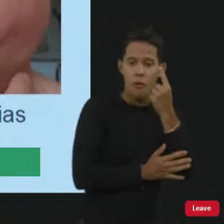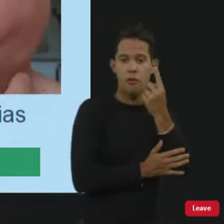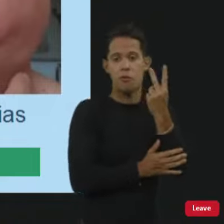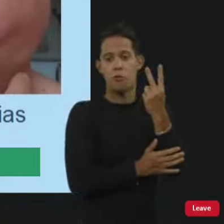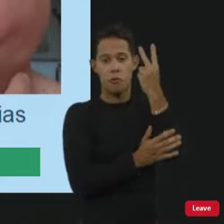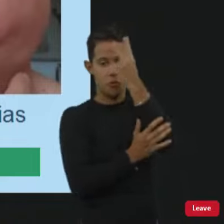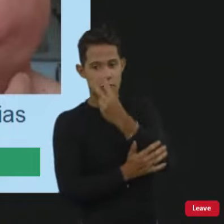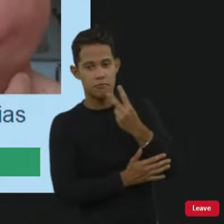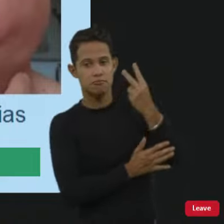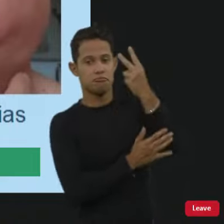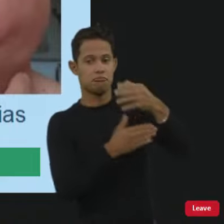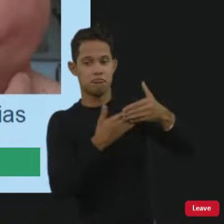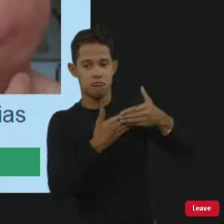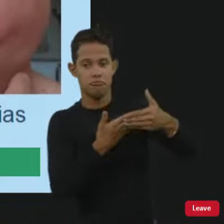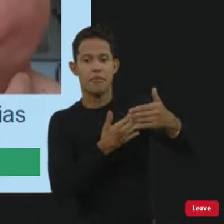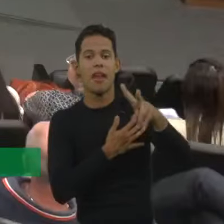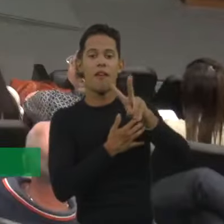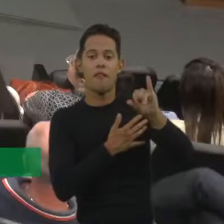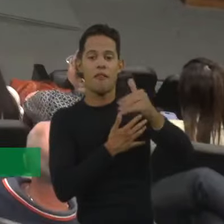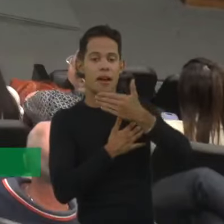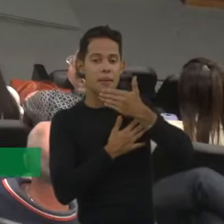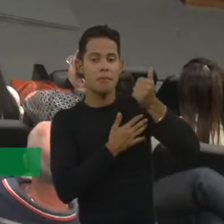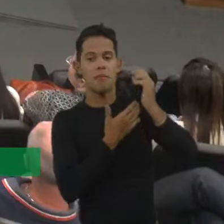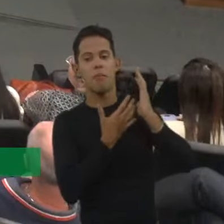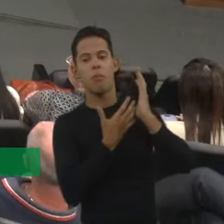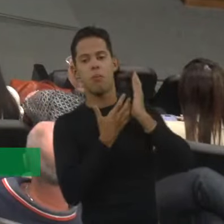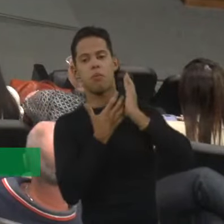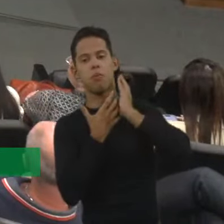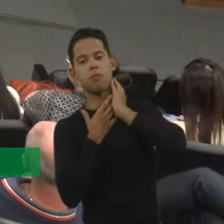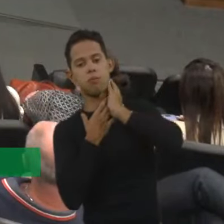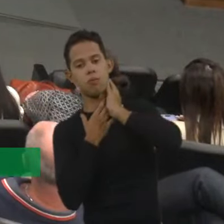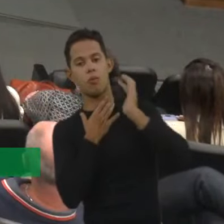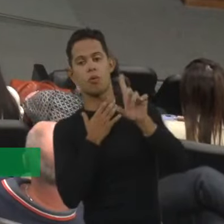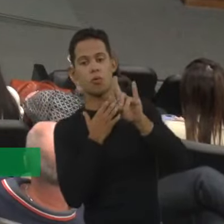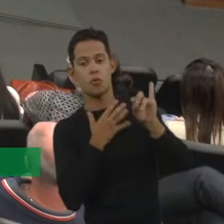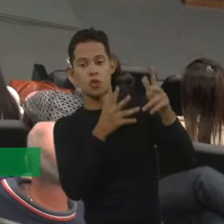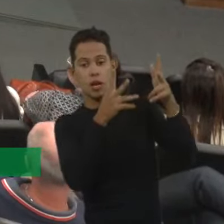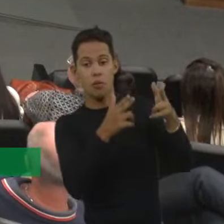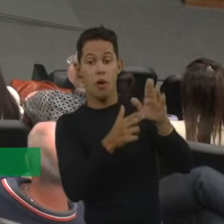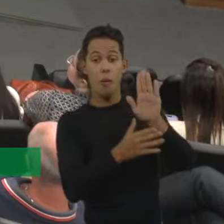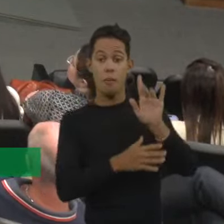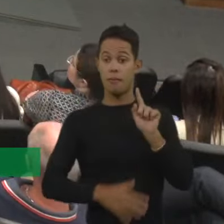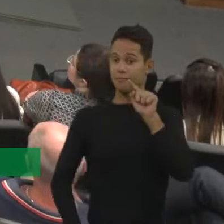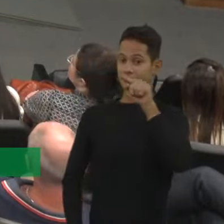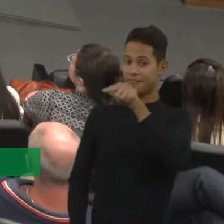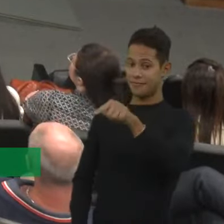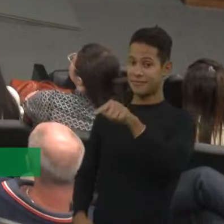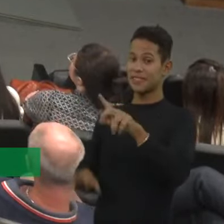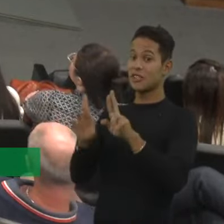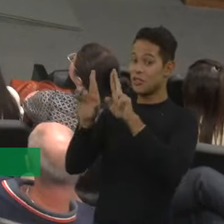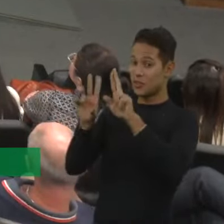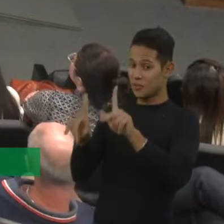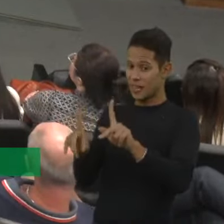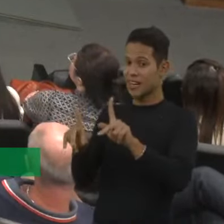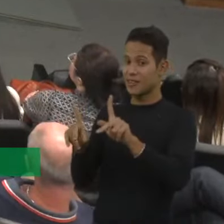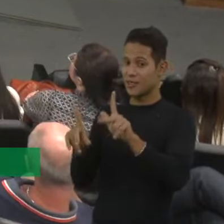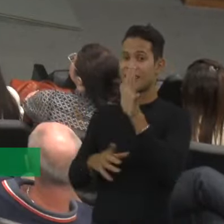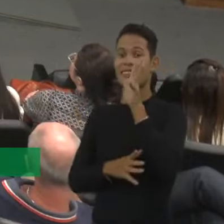se forma no mesmo dia, mas regride no mesmo dia, né? Aqui não, ele é bem mais debilitante em função